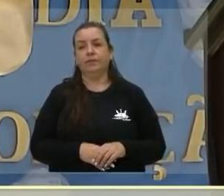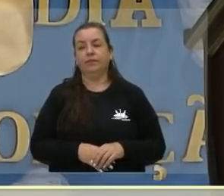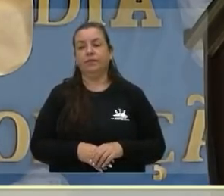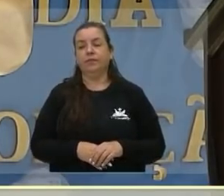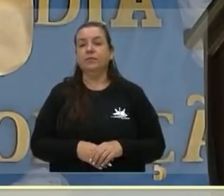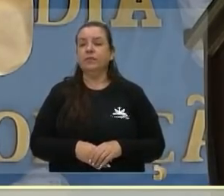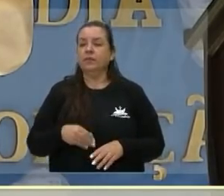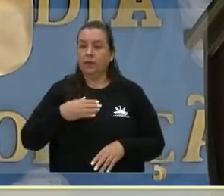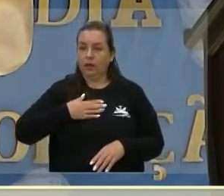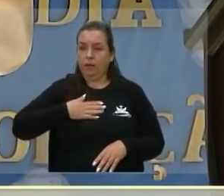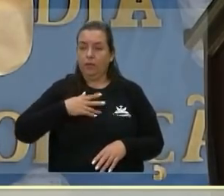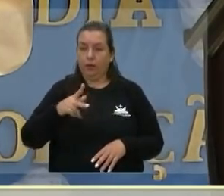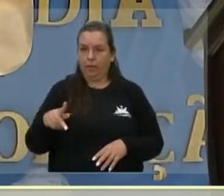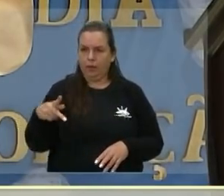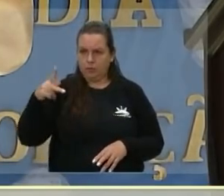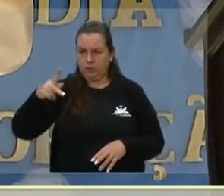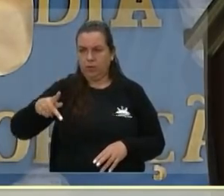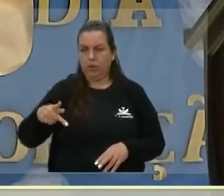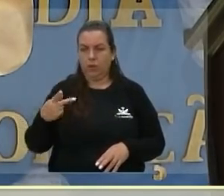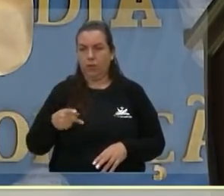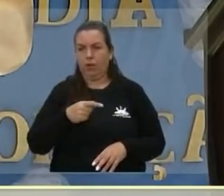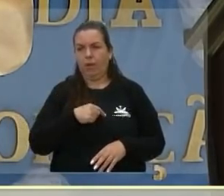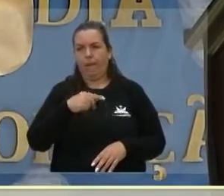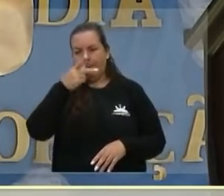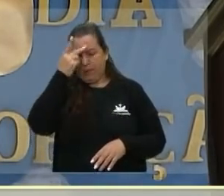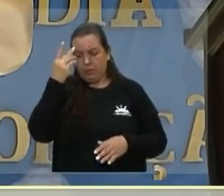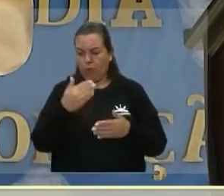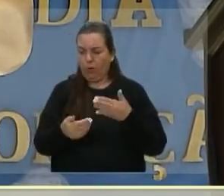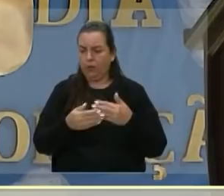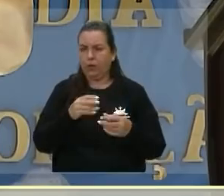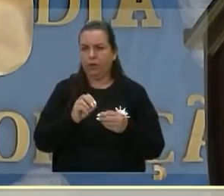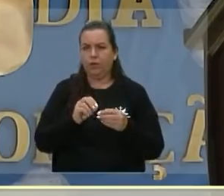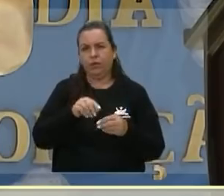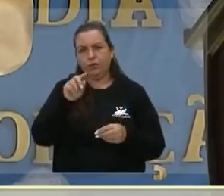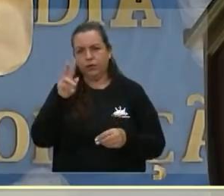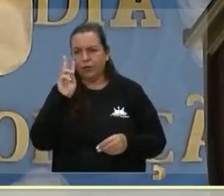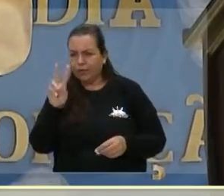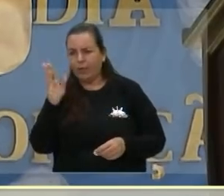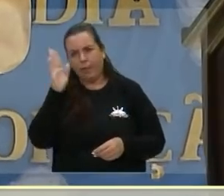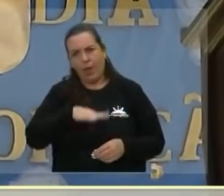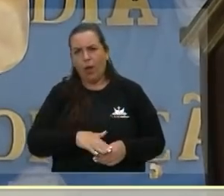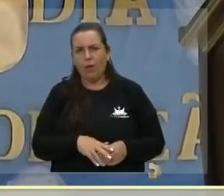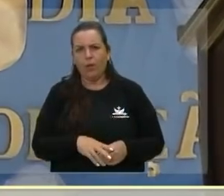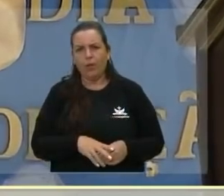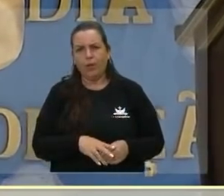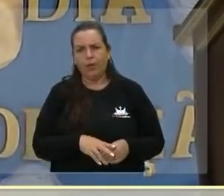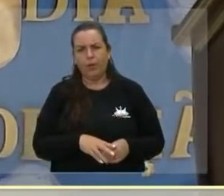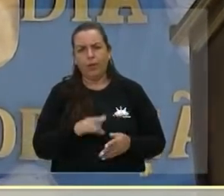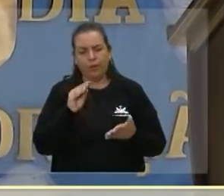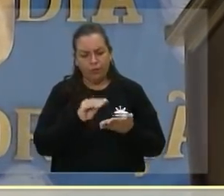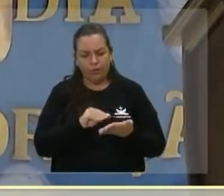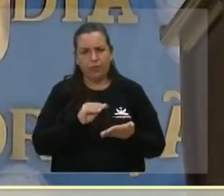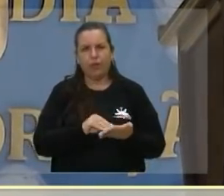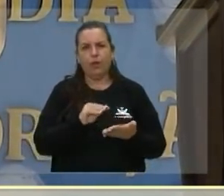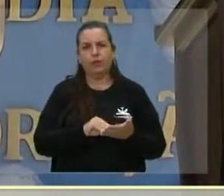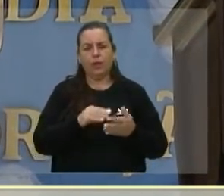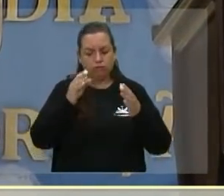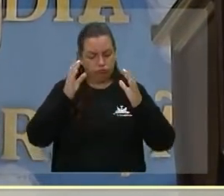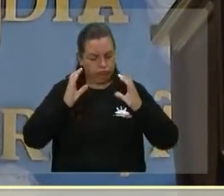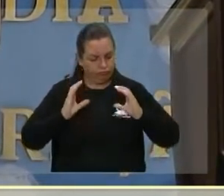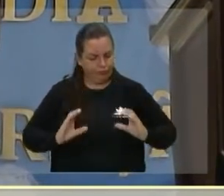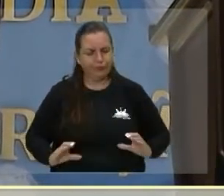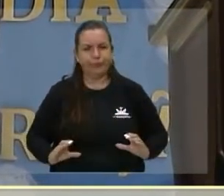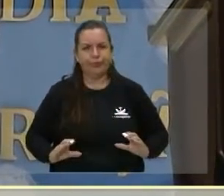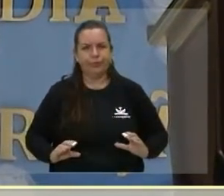minha da minha pastoral a pessoa qualquer coisa que ela faz você já viu o mal tá faltando caráter